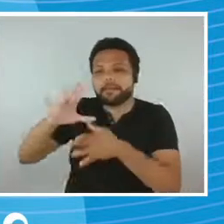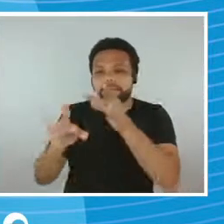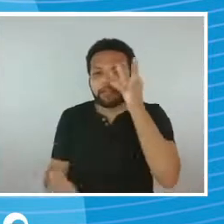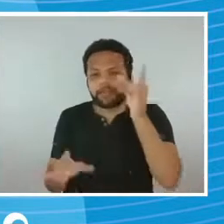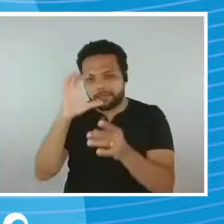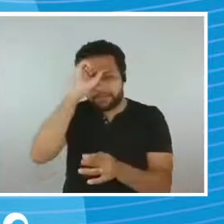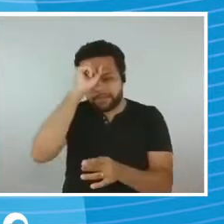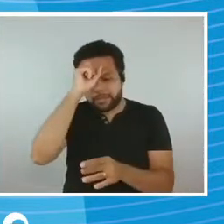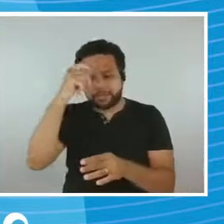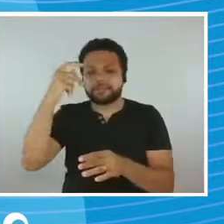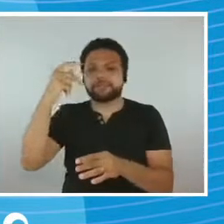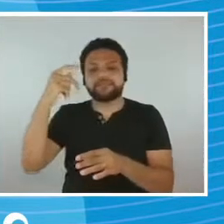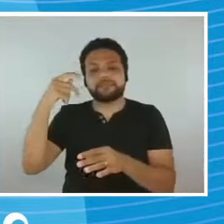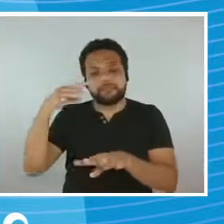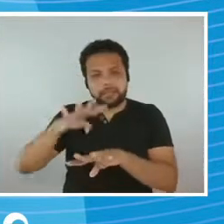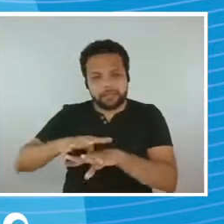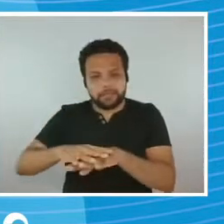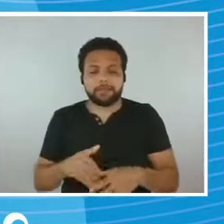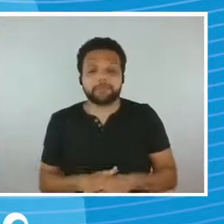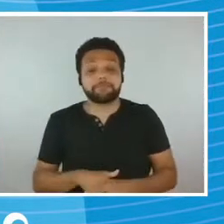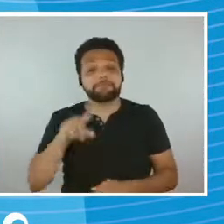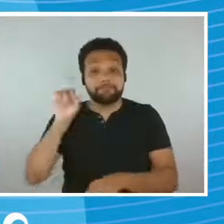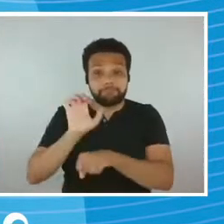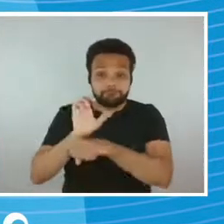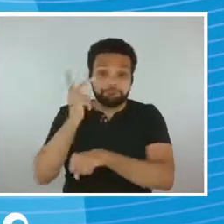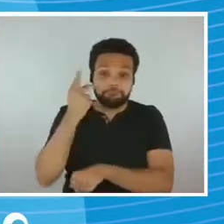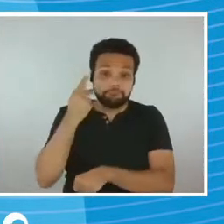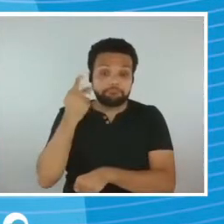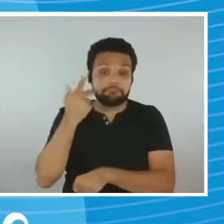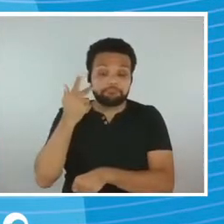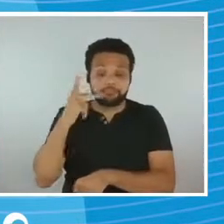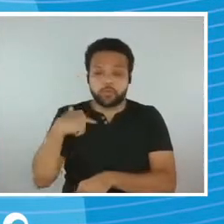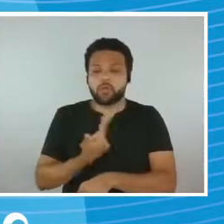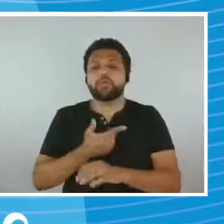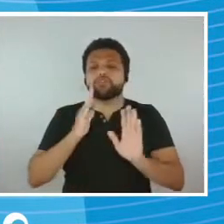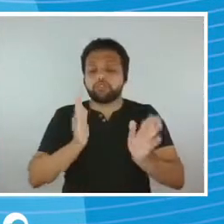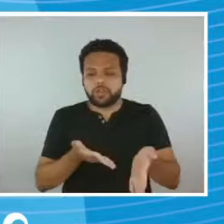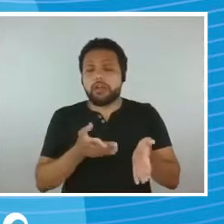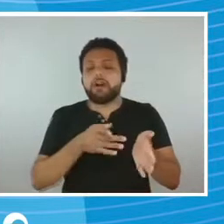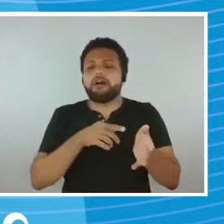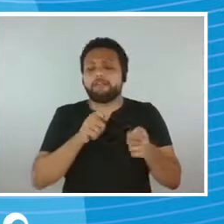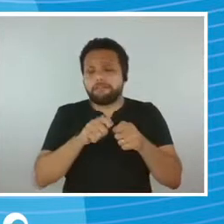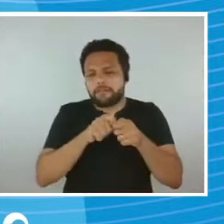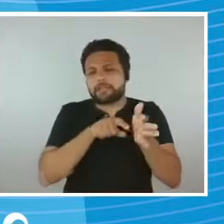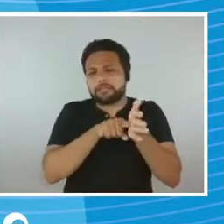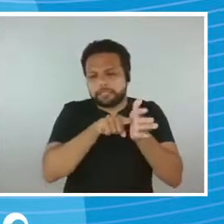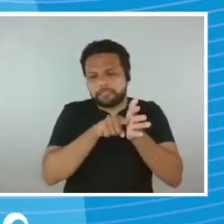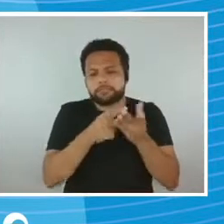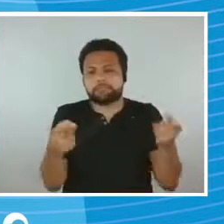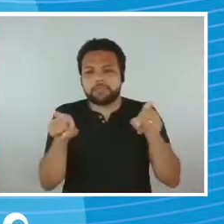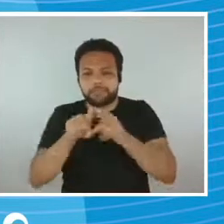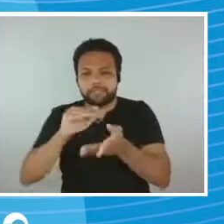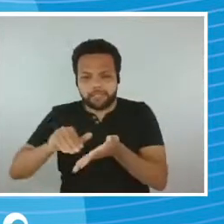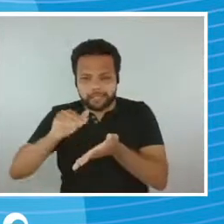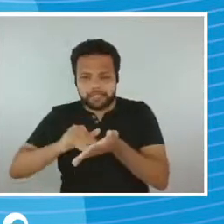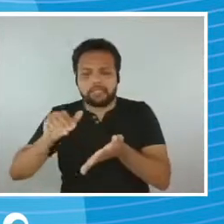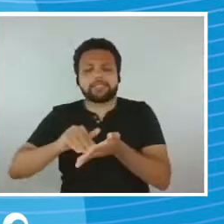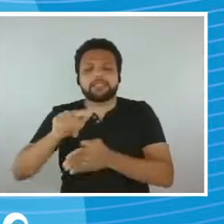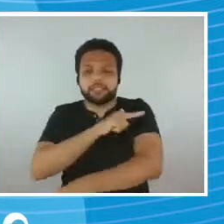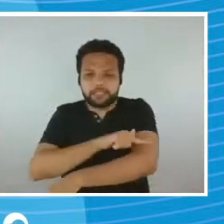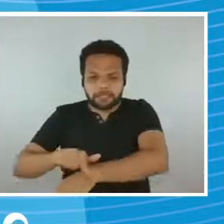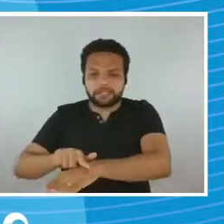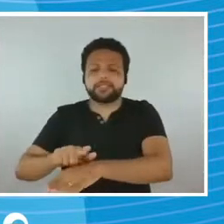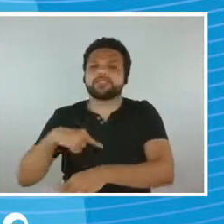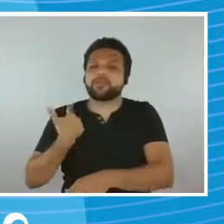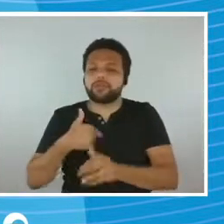realizada em consórcio com a secretaria, esse programa cientista-chefe que eu coordeno visa fazer esse tipo de acompanhamento de dados, mas dá